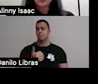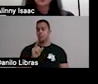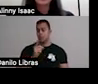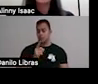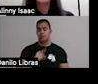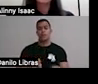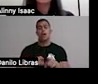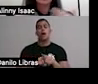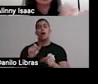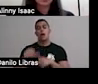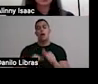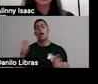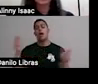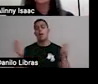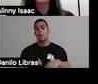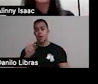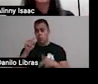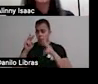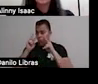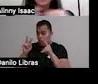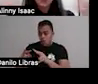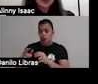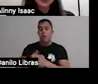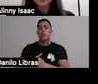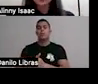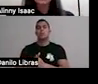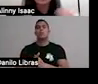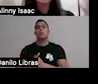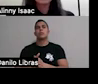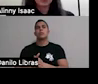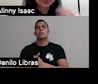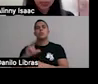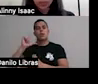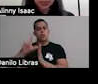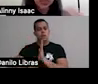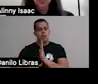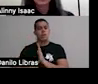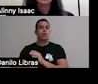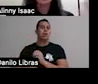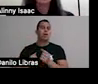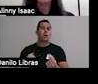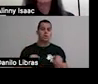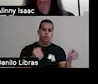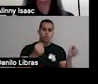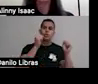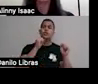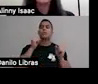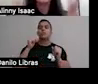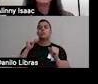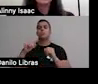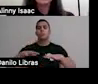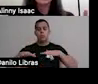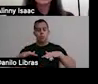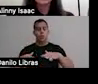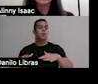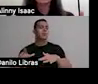alterações na nossa capacidade de concentração, retardação, agitação, né, psicomotora. Então,